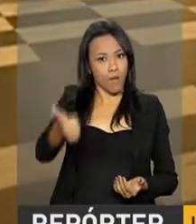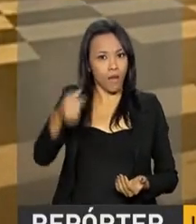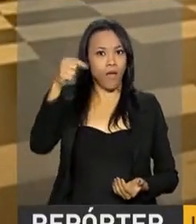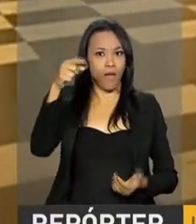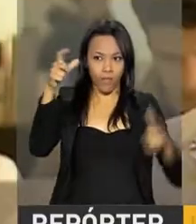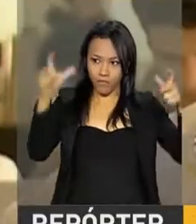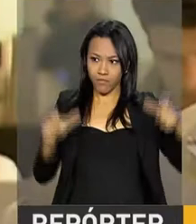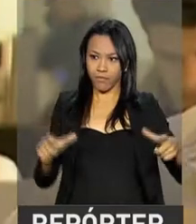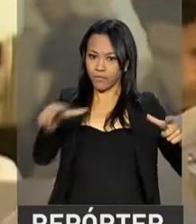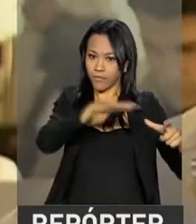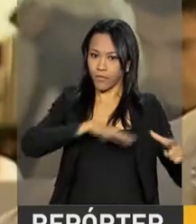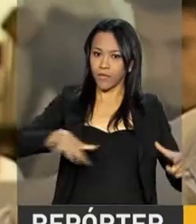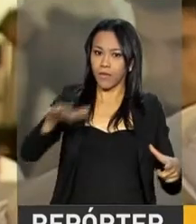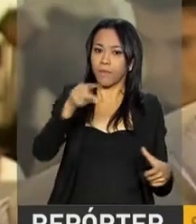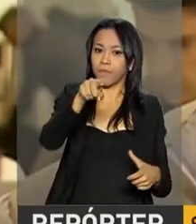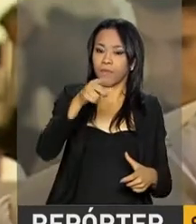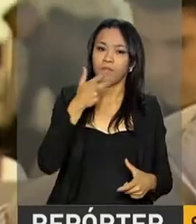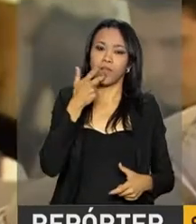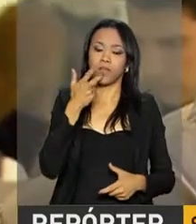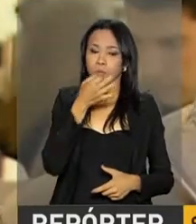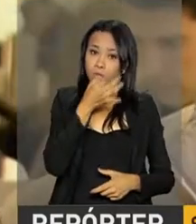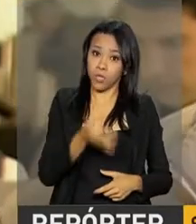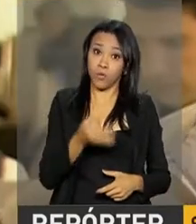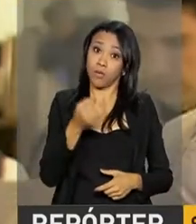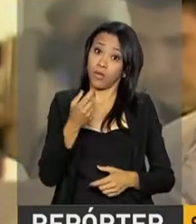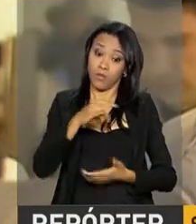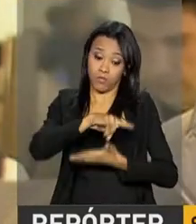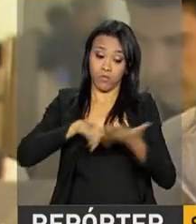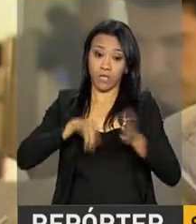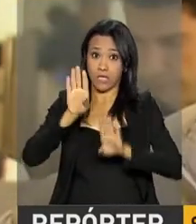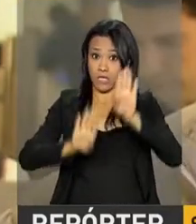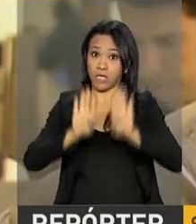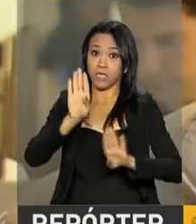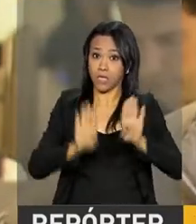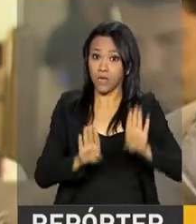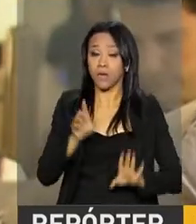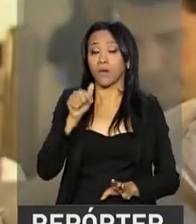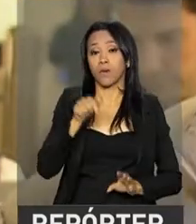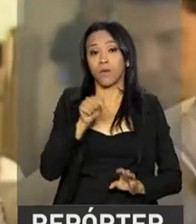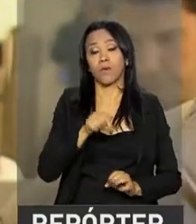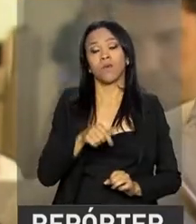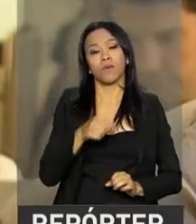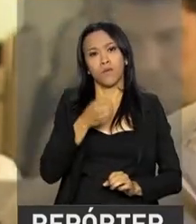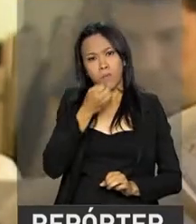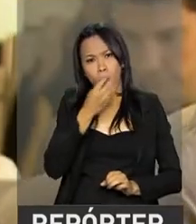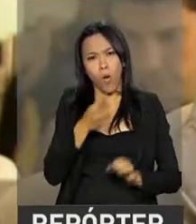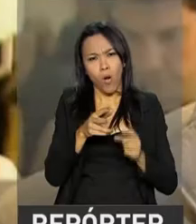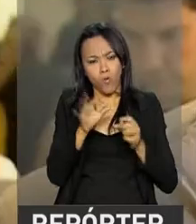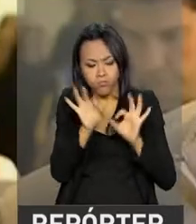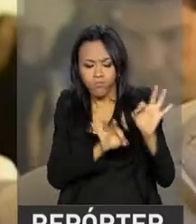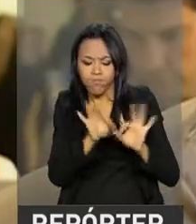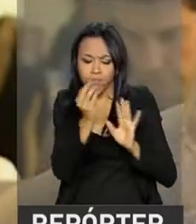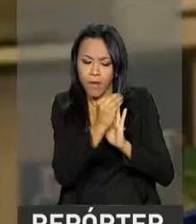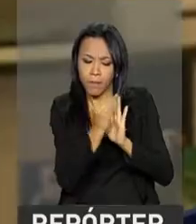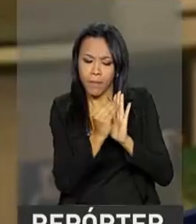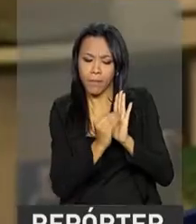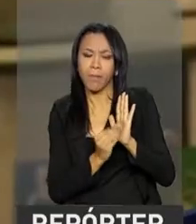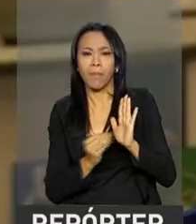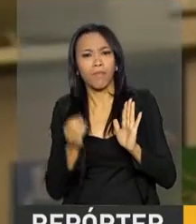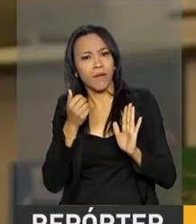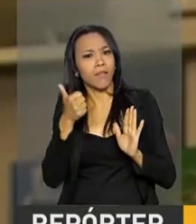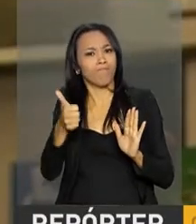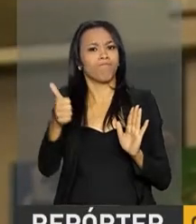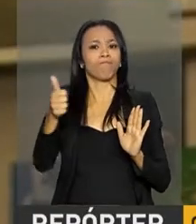pouco mais acho que num processo licitatório de uma concessão foi formulado eu acho que tem tudo para dar certo nos